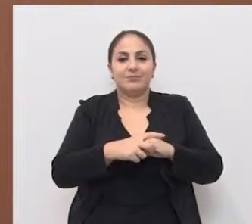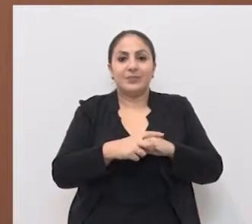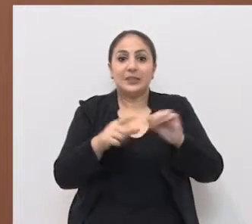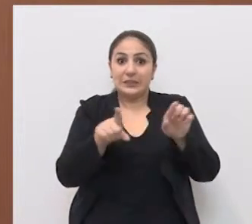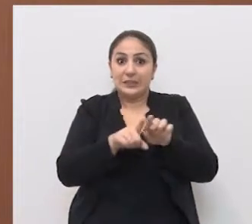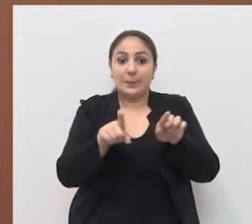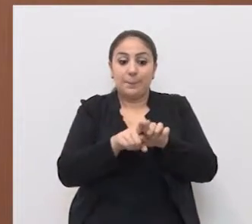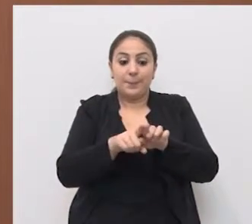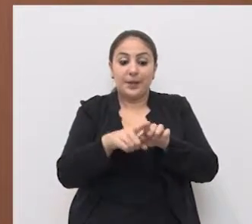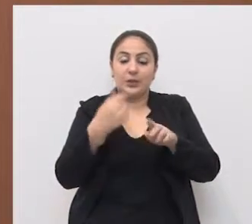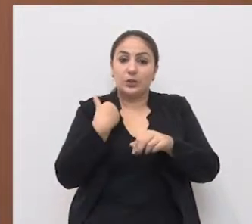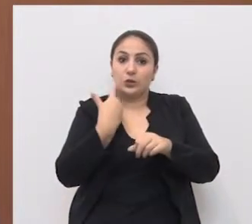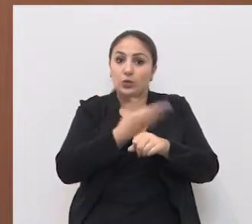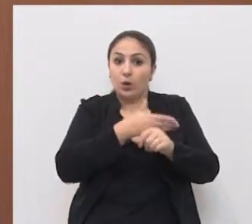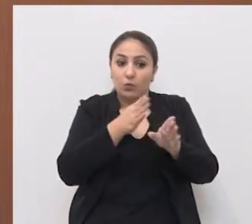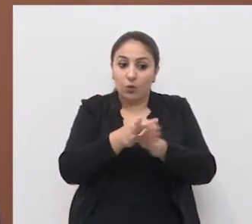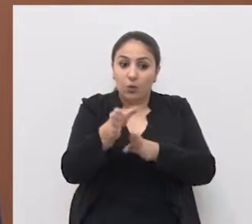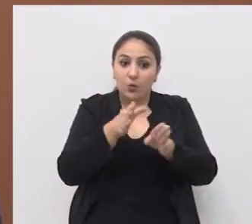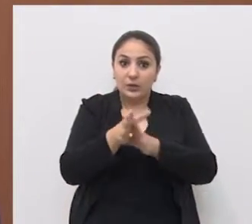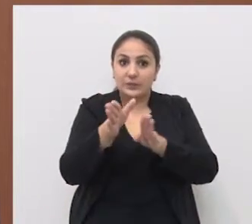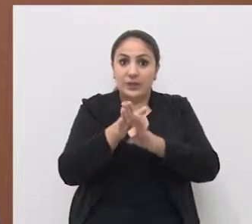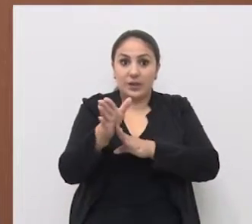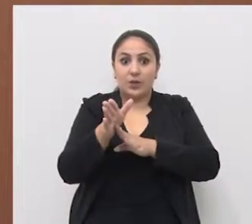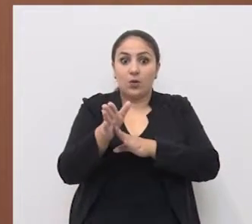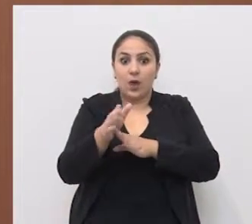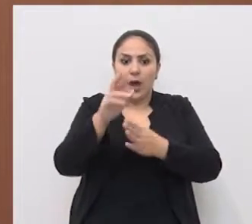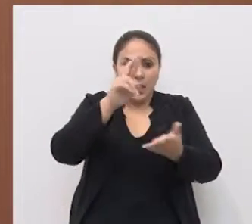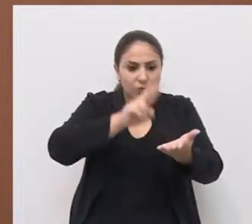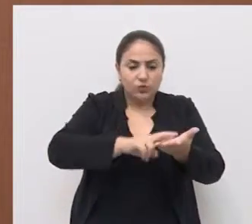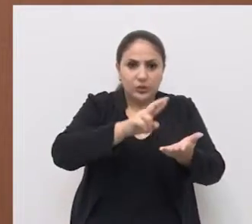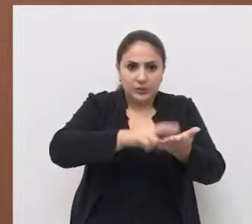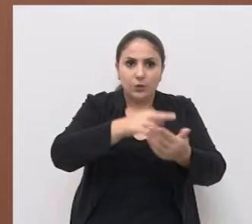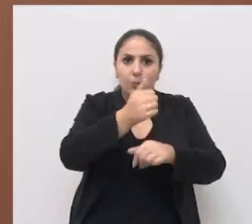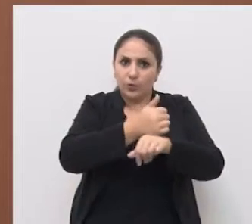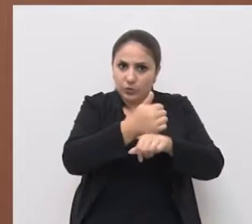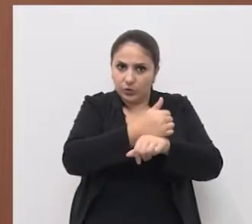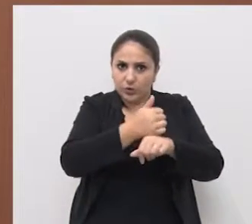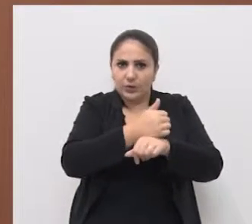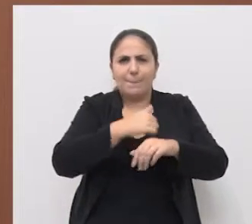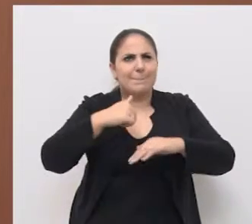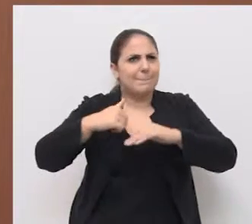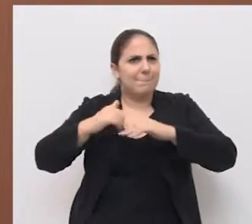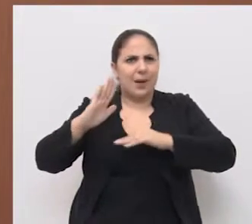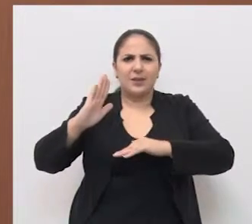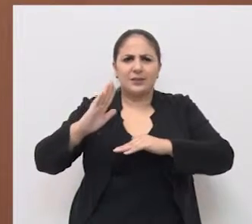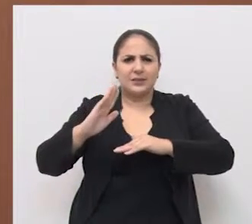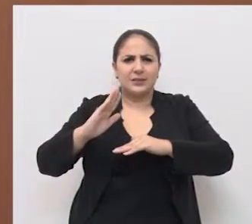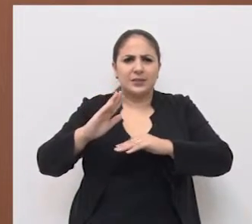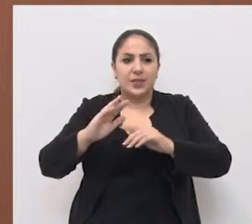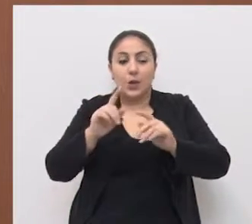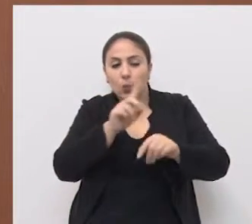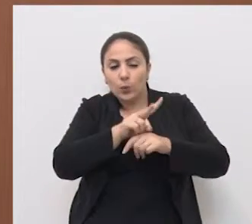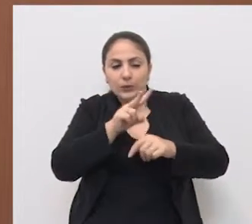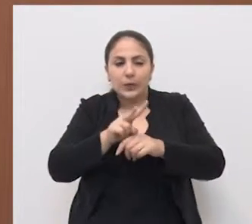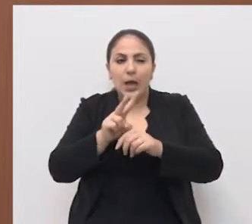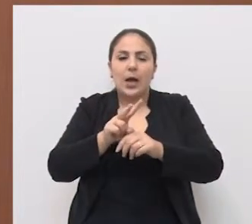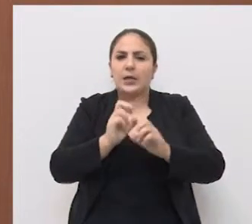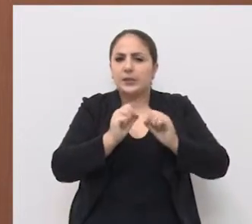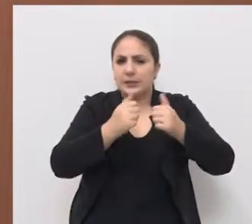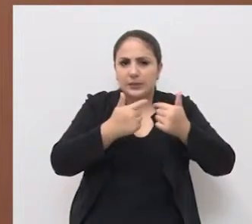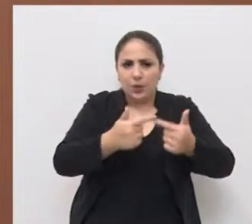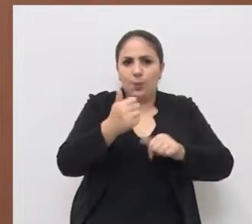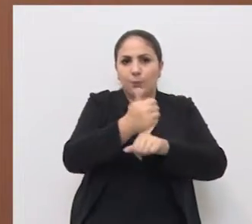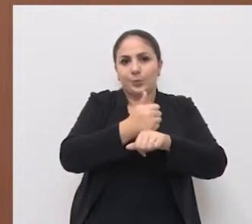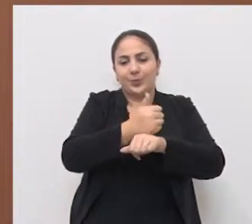diferença, né? E o nosso conselho, então, além de registrar os profissionais, além de gerir as